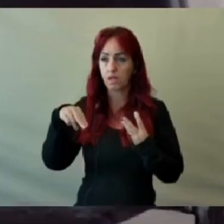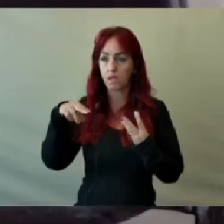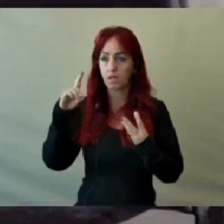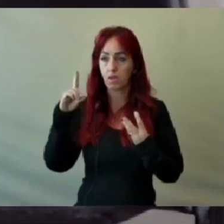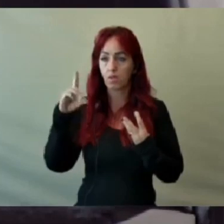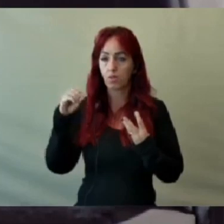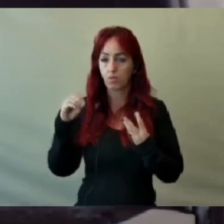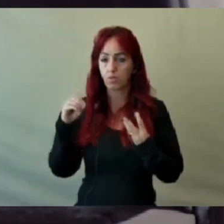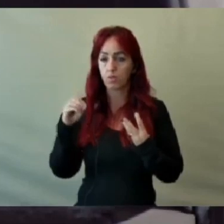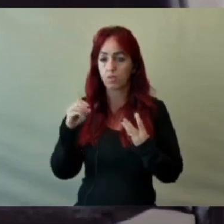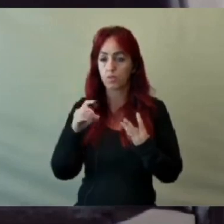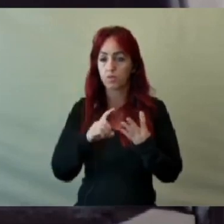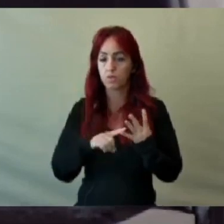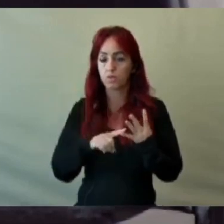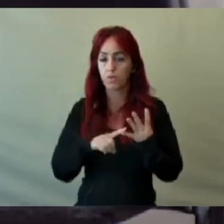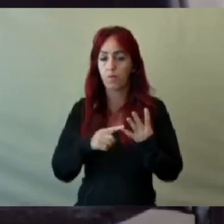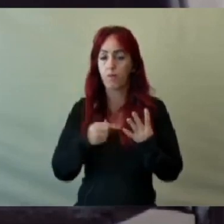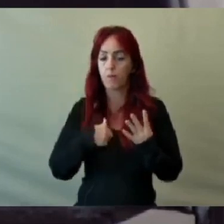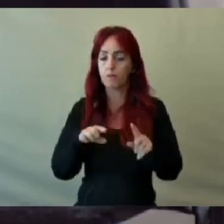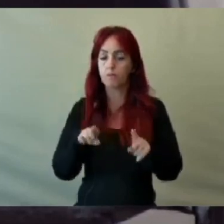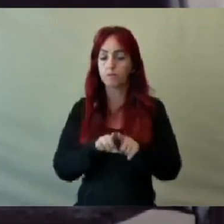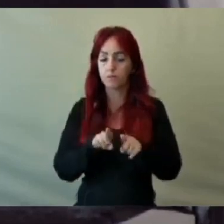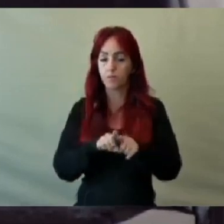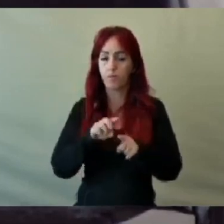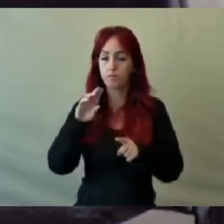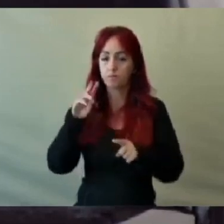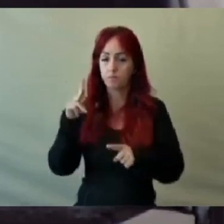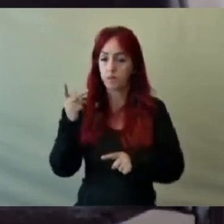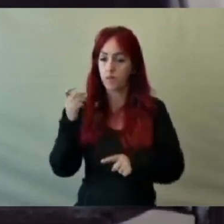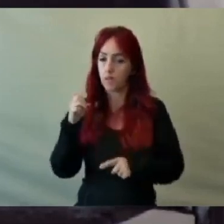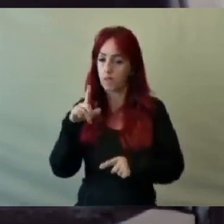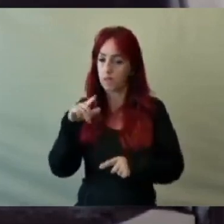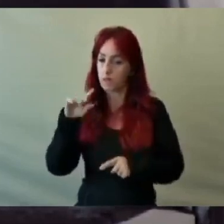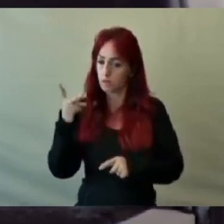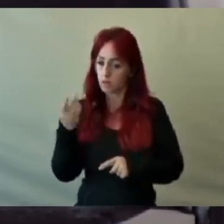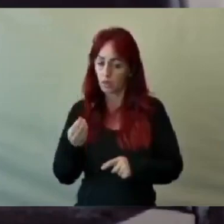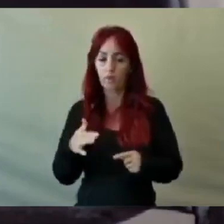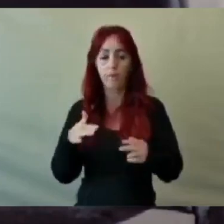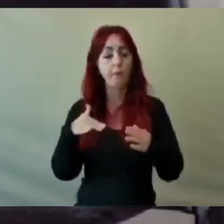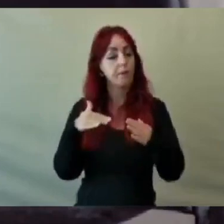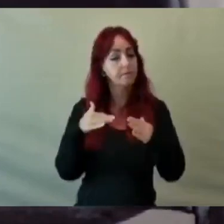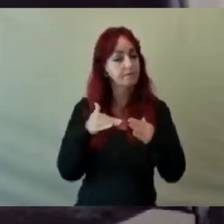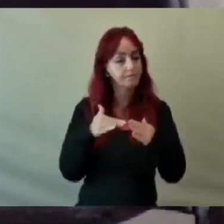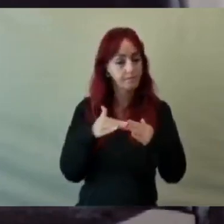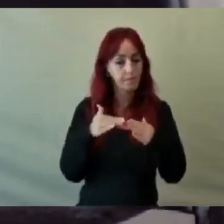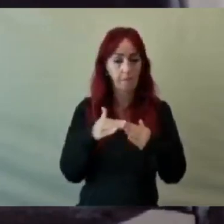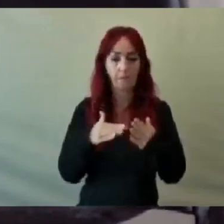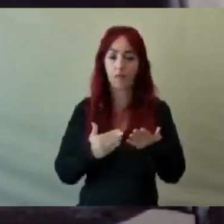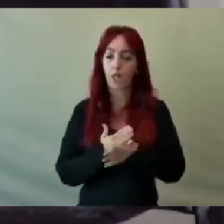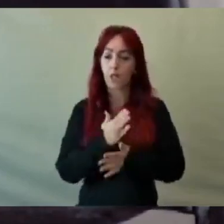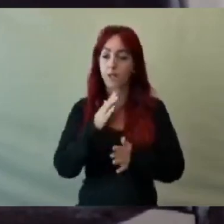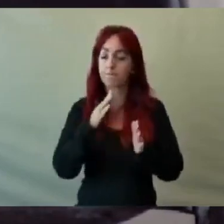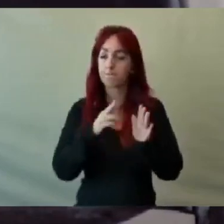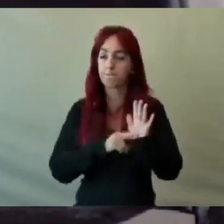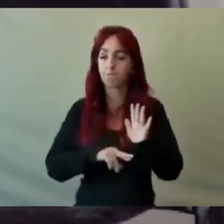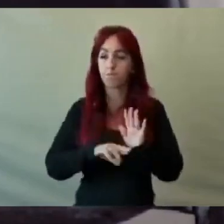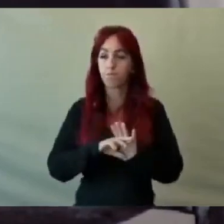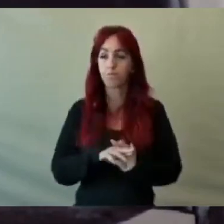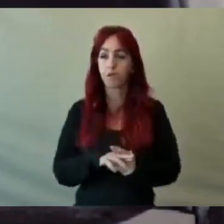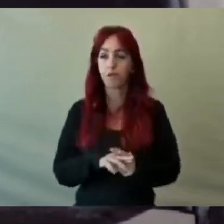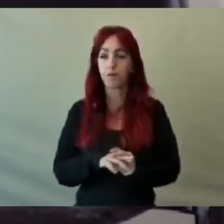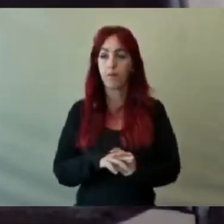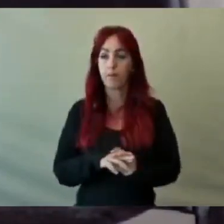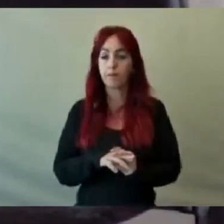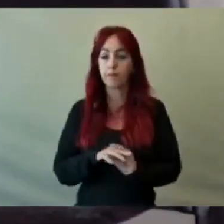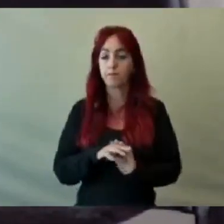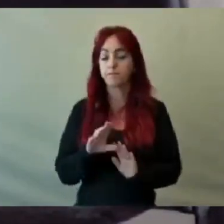Também voto com requerimento. Aprovado, requerimento de comissão 1010-2024. Oito, requerimento de comissão